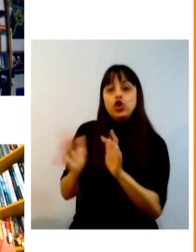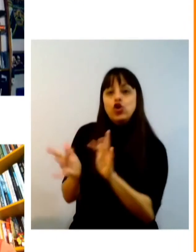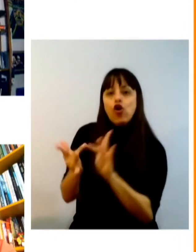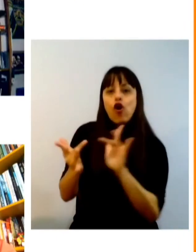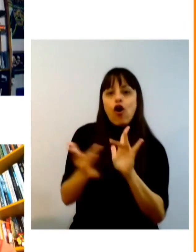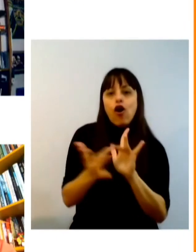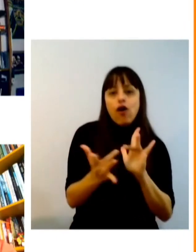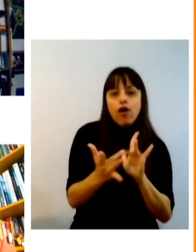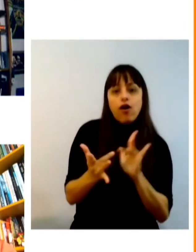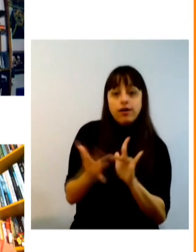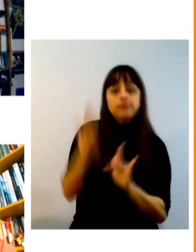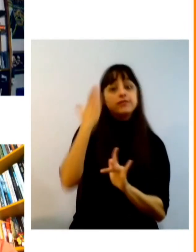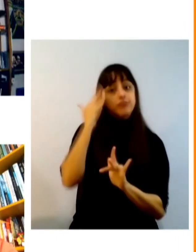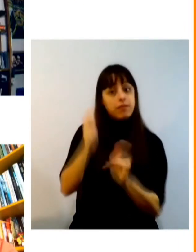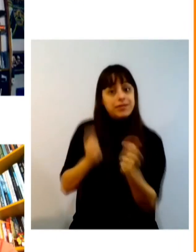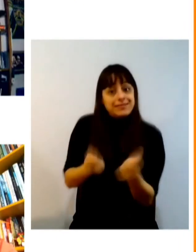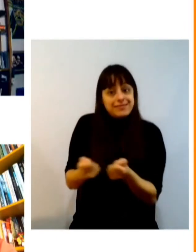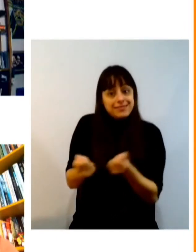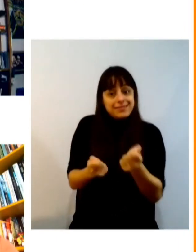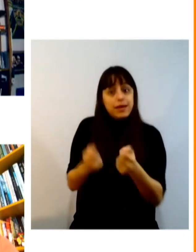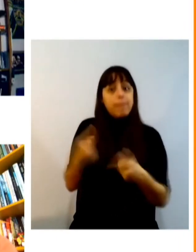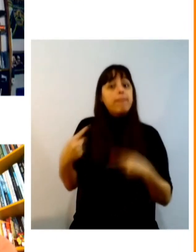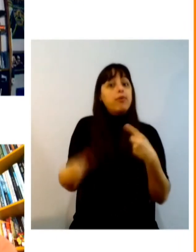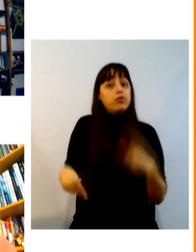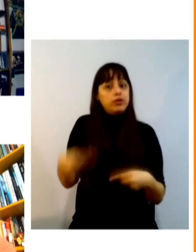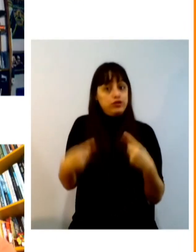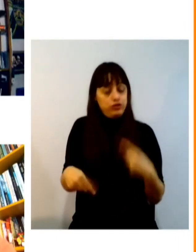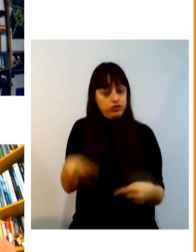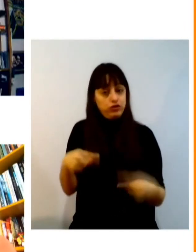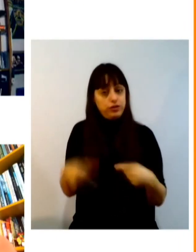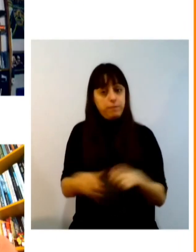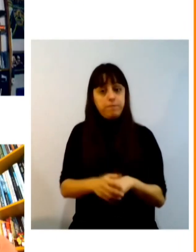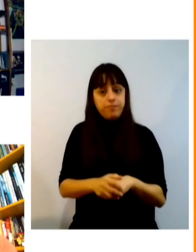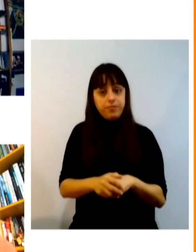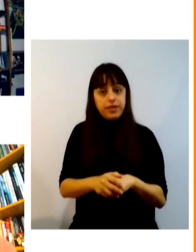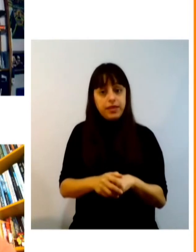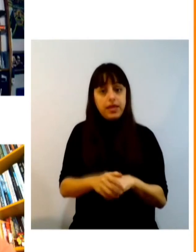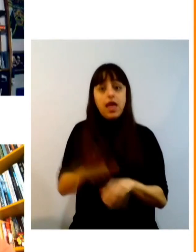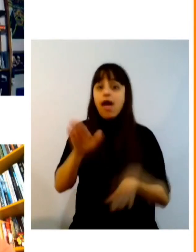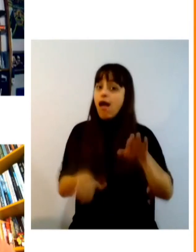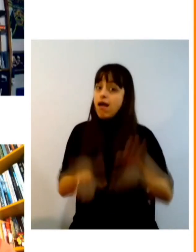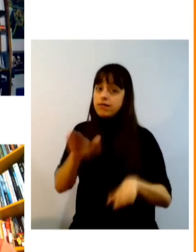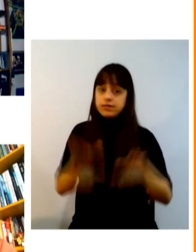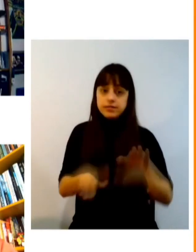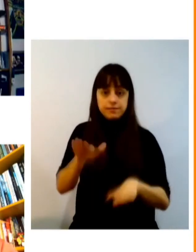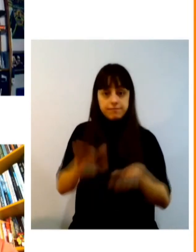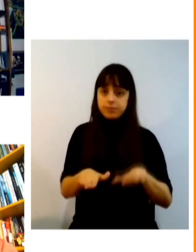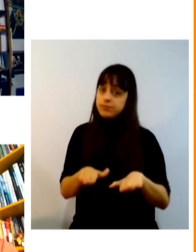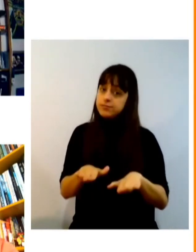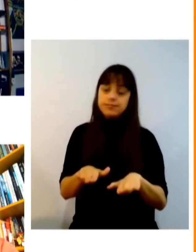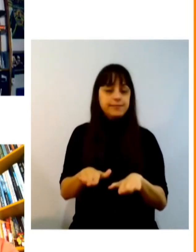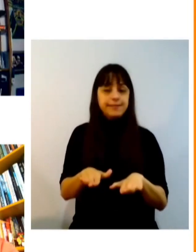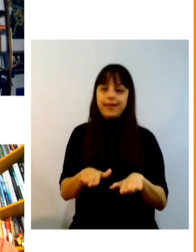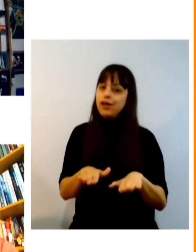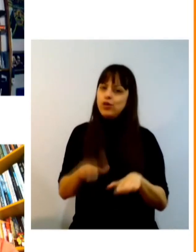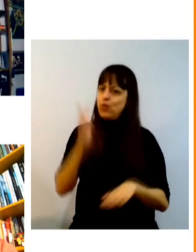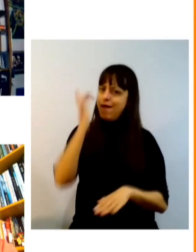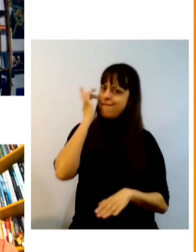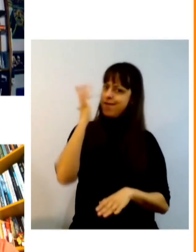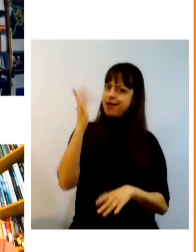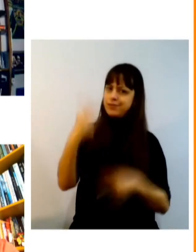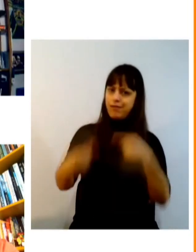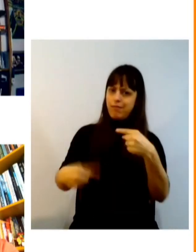obviamente sempre com ética mas você tem que saber navegar então muitas vezes não é tão